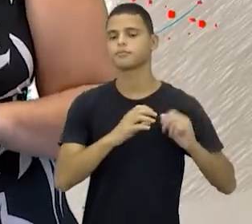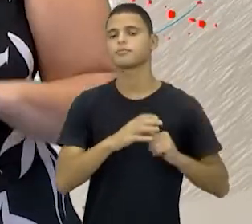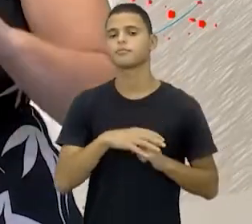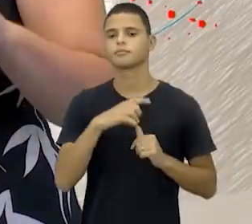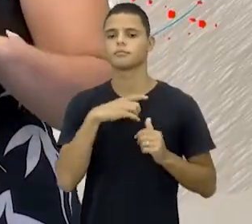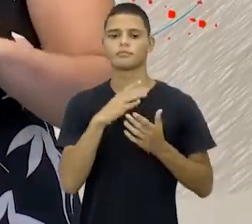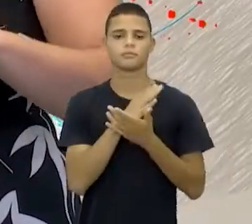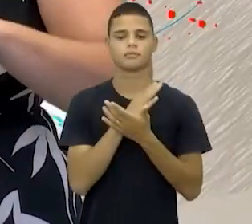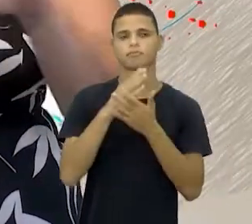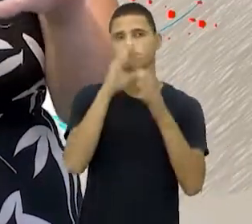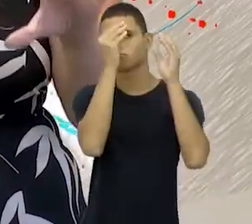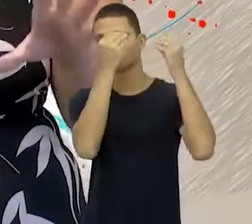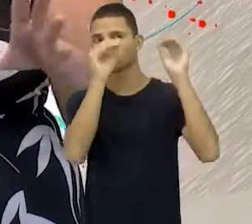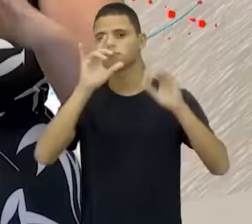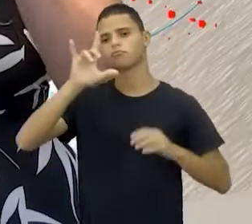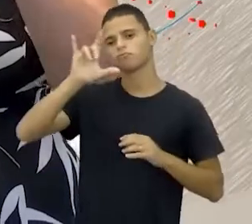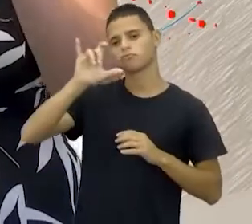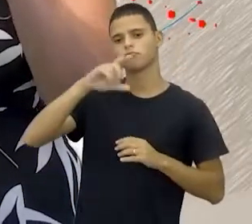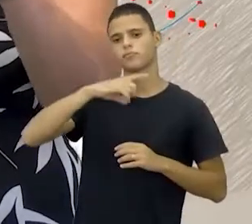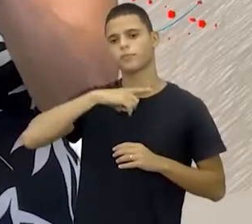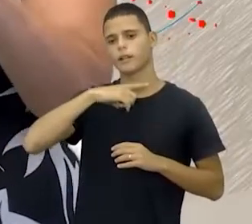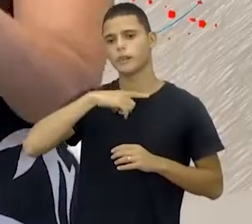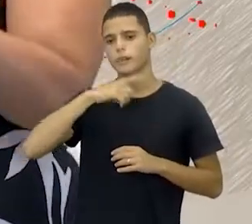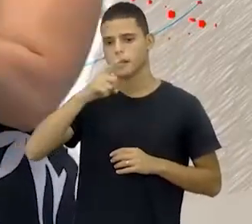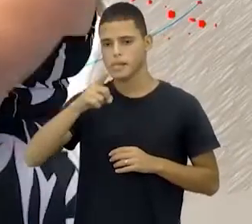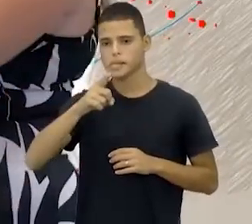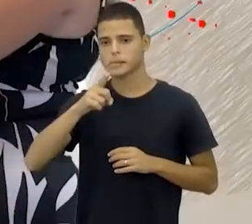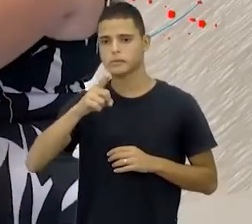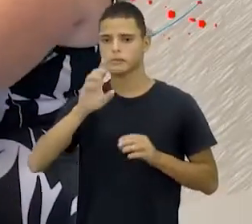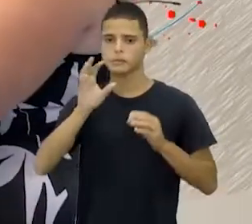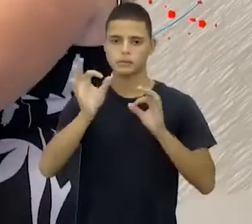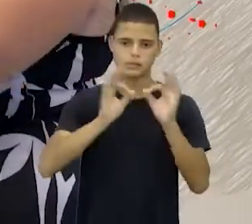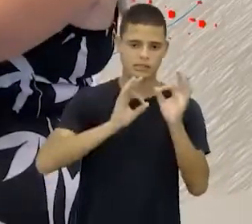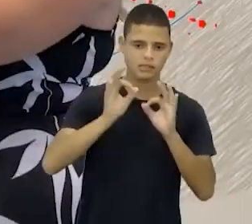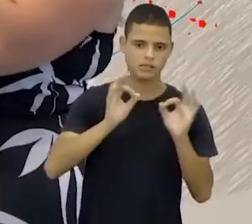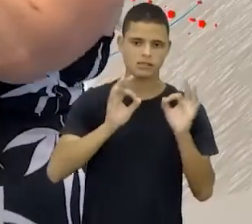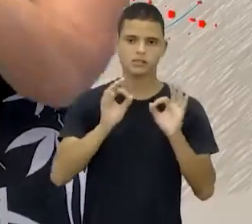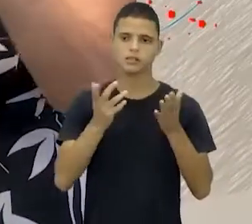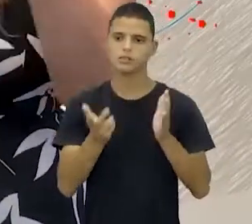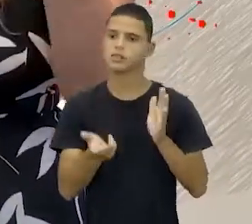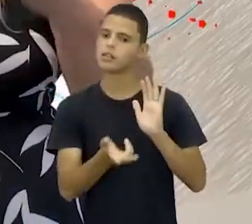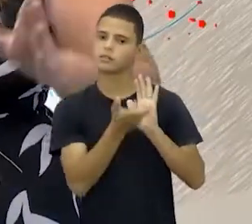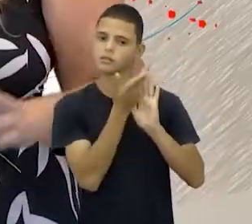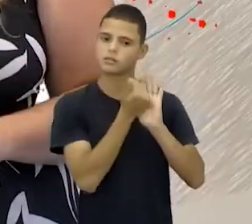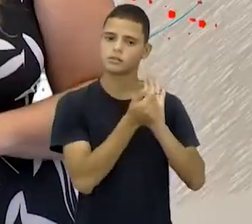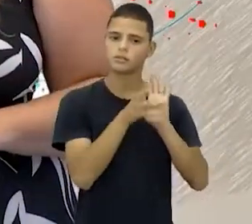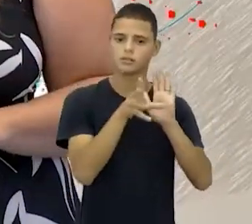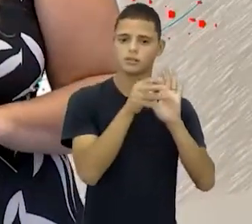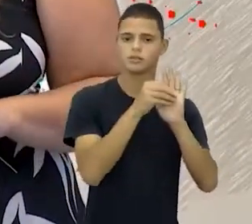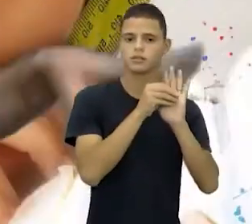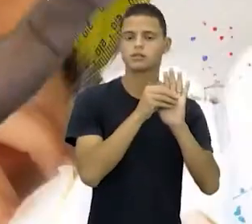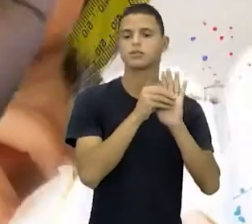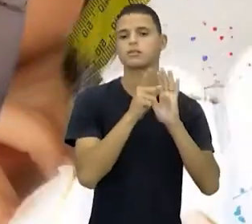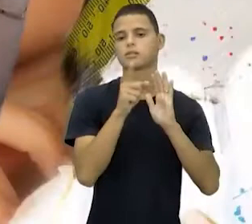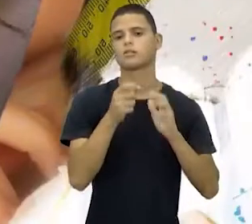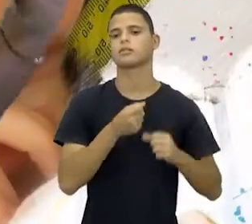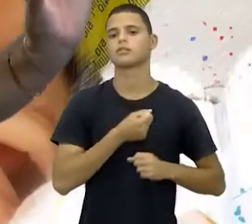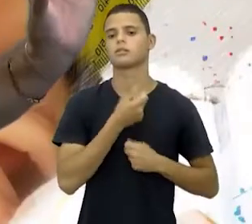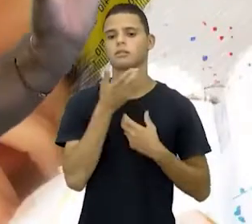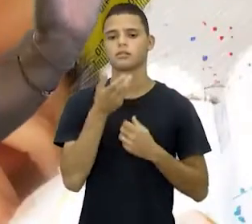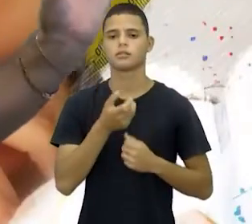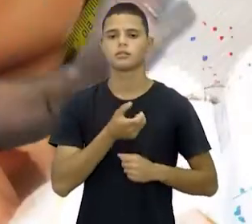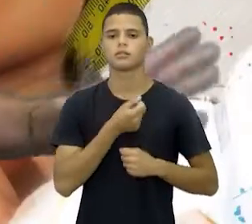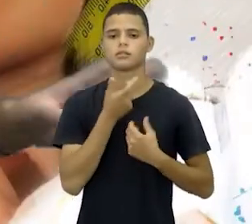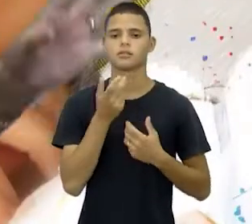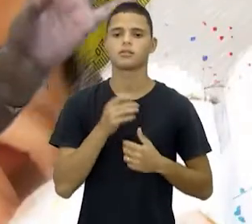lá no seu Instagram com uma mensagem que você montou, né? Você pegou uma foto, você pôs a frase... Já é. Olha os elementos sonoros